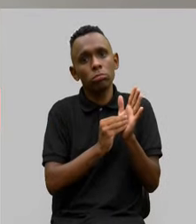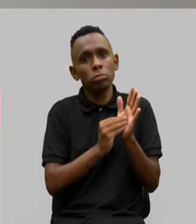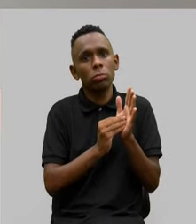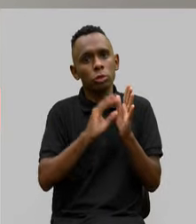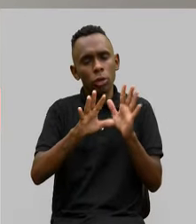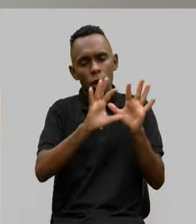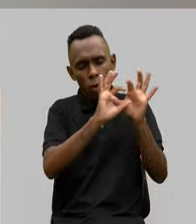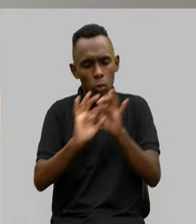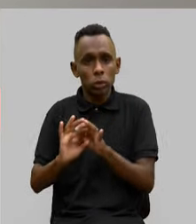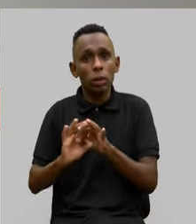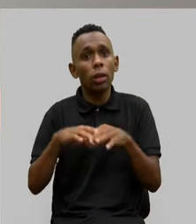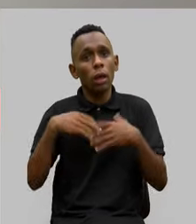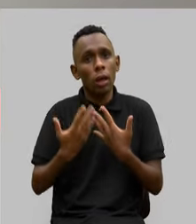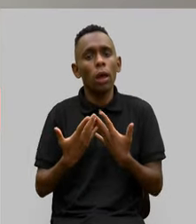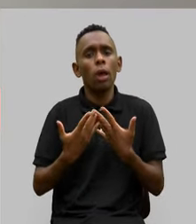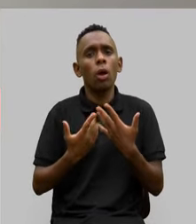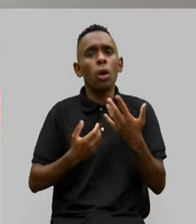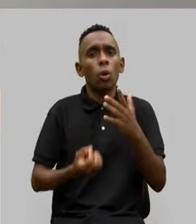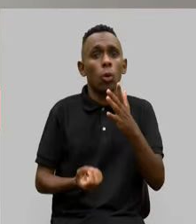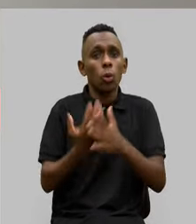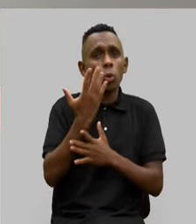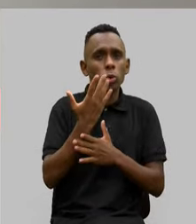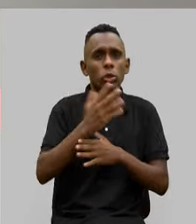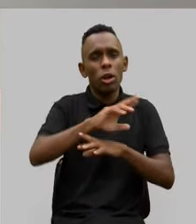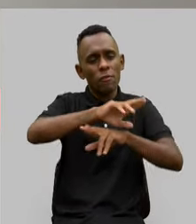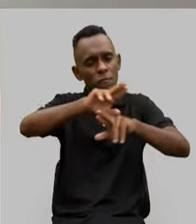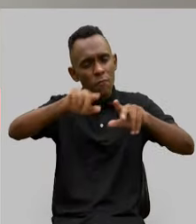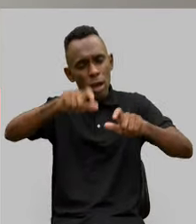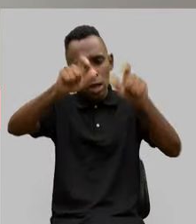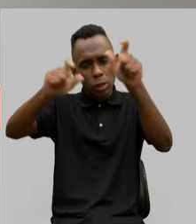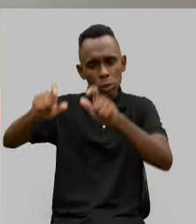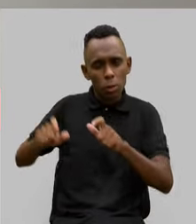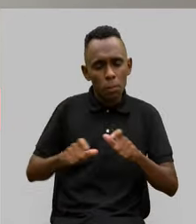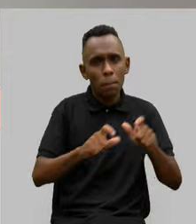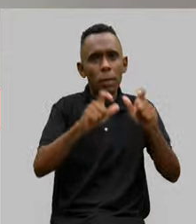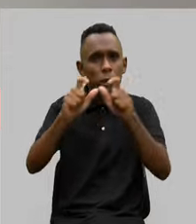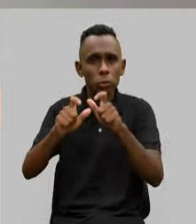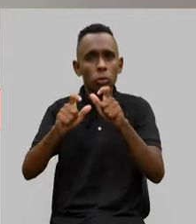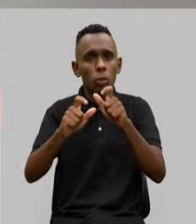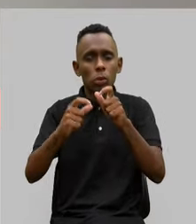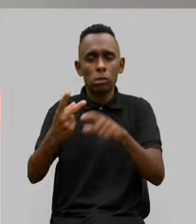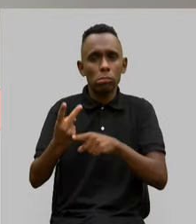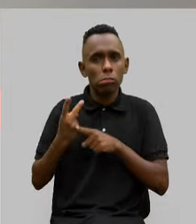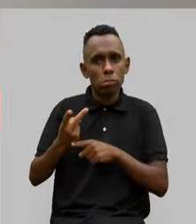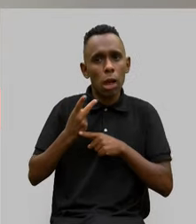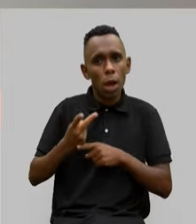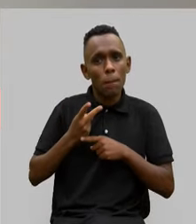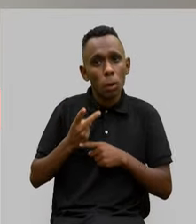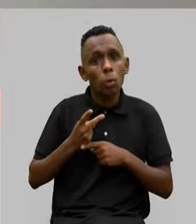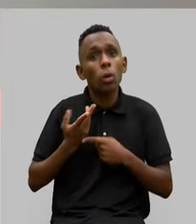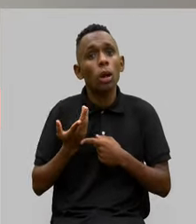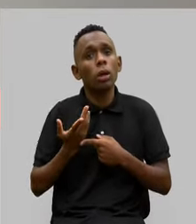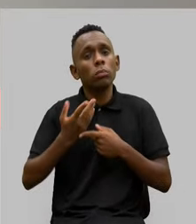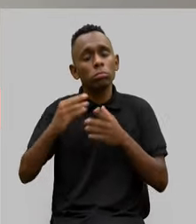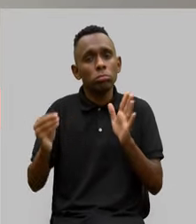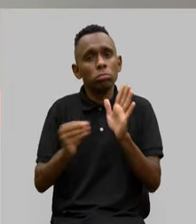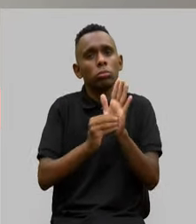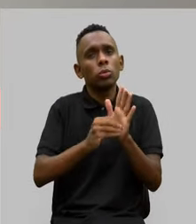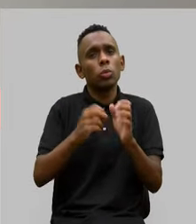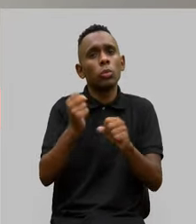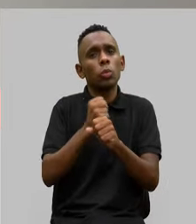contexto né que ele foi construído à luz de várias pessoas que buscaram o nosso mandato eh e foi protocolado em